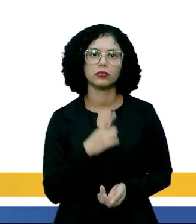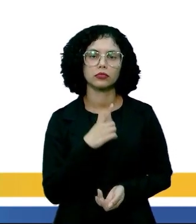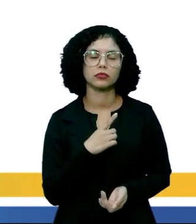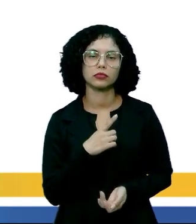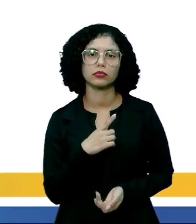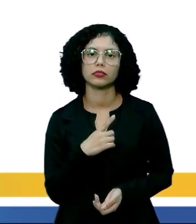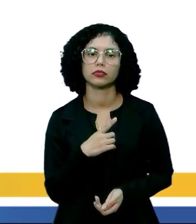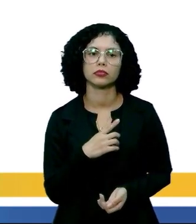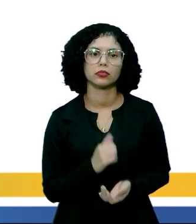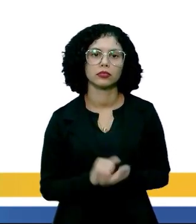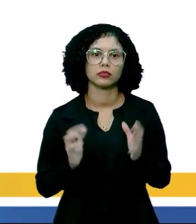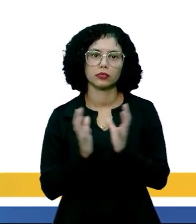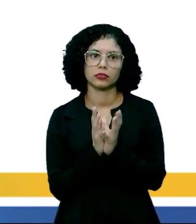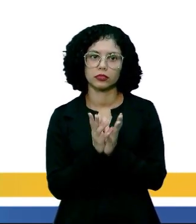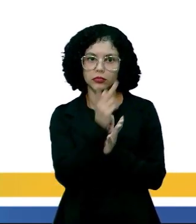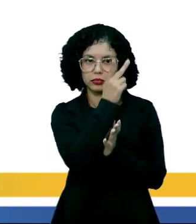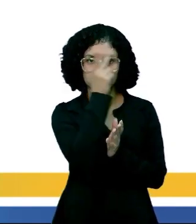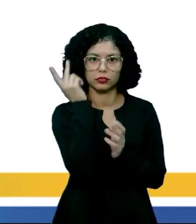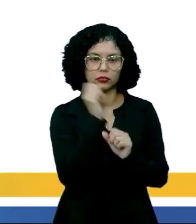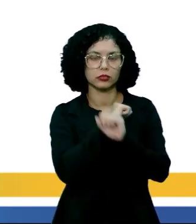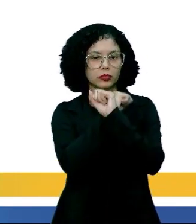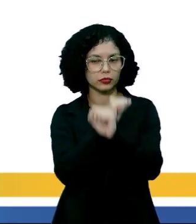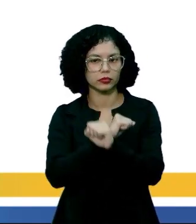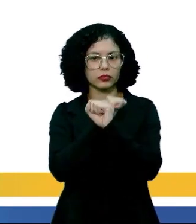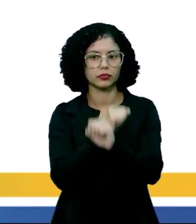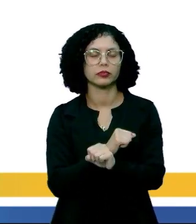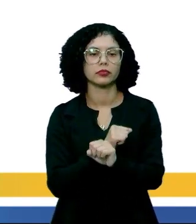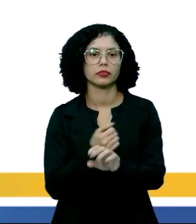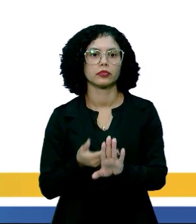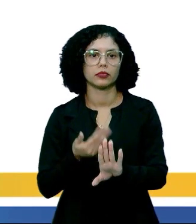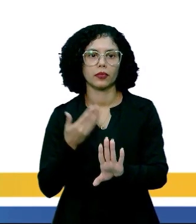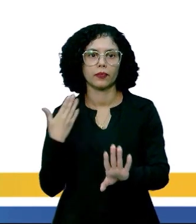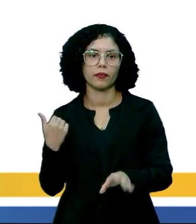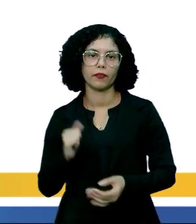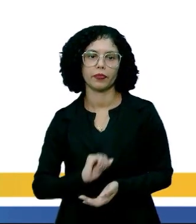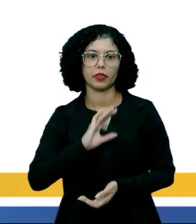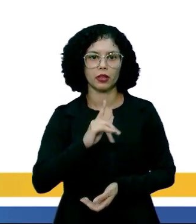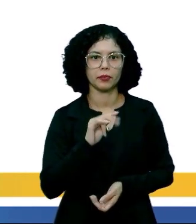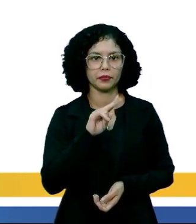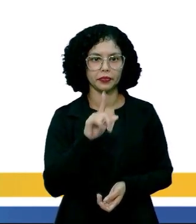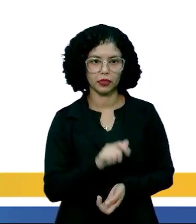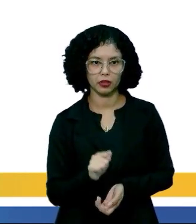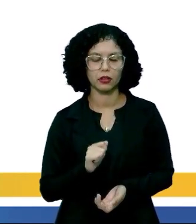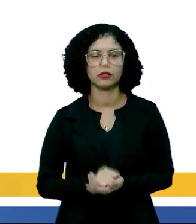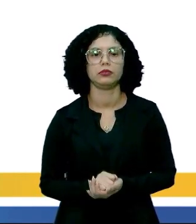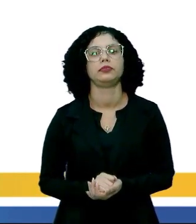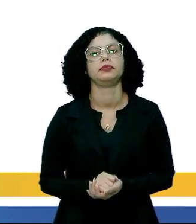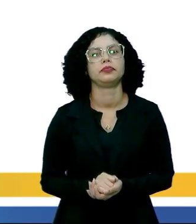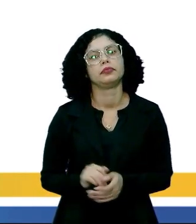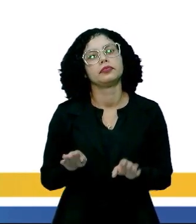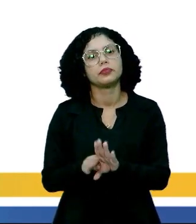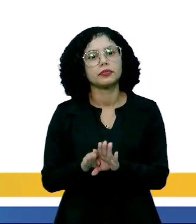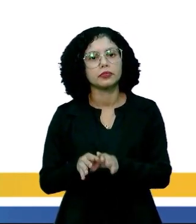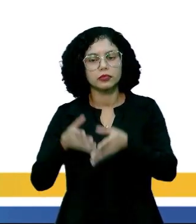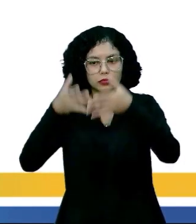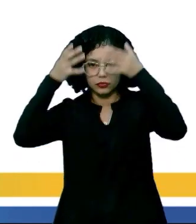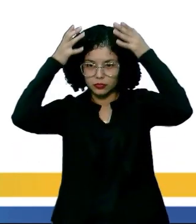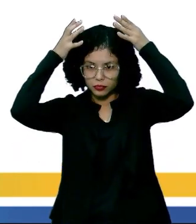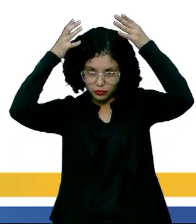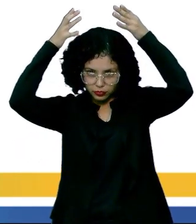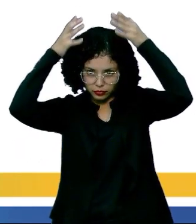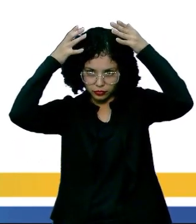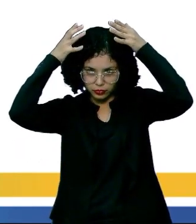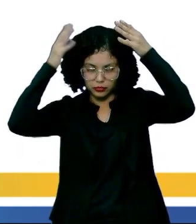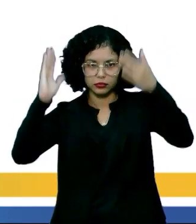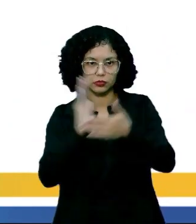temos um conjunto de pessoas escravas, né, e atrás tem um capataz, que estão carregando na cabeça